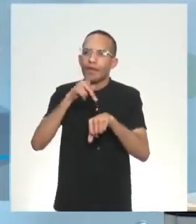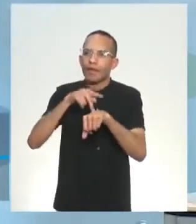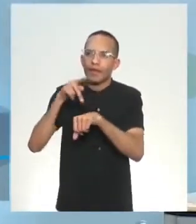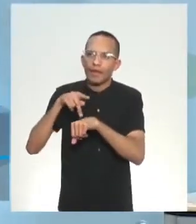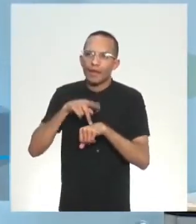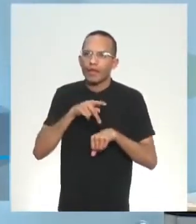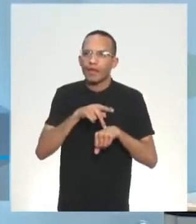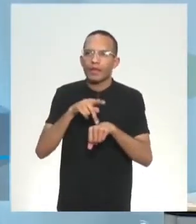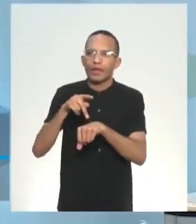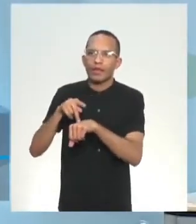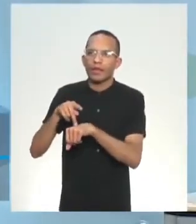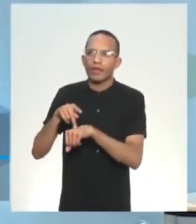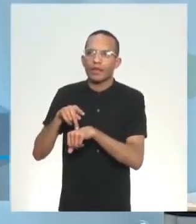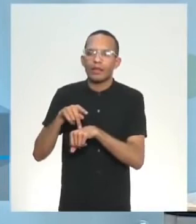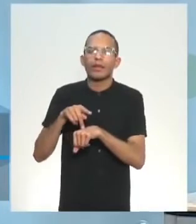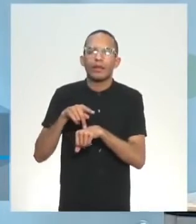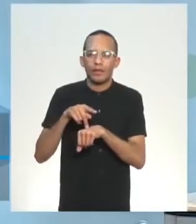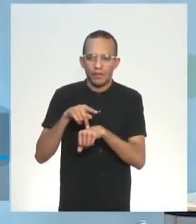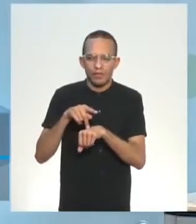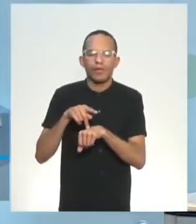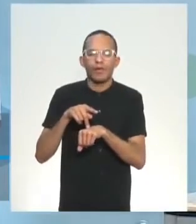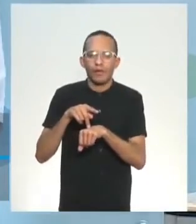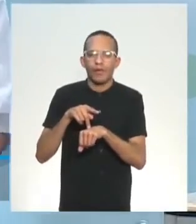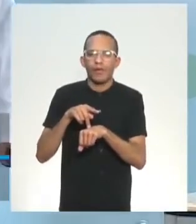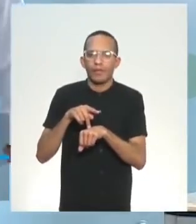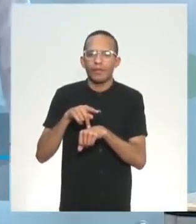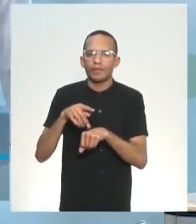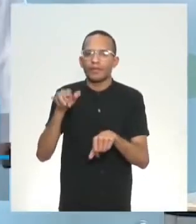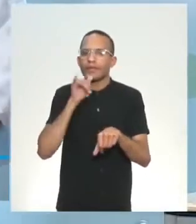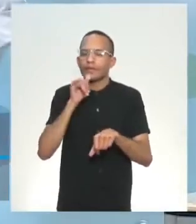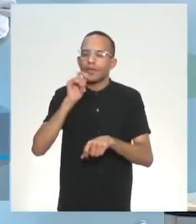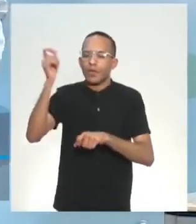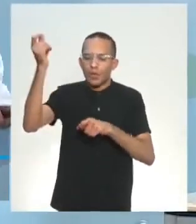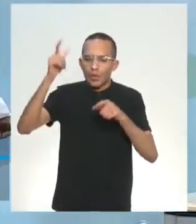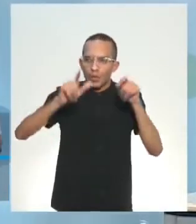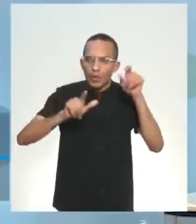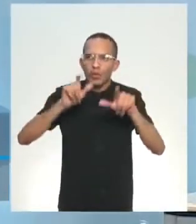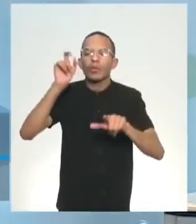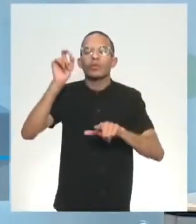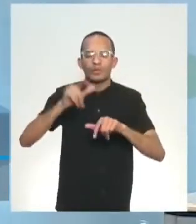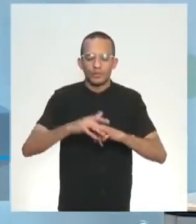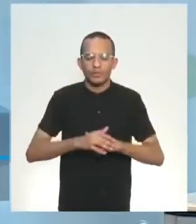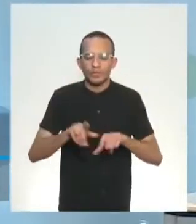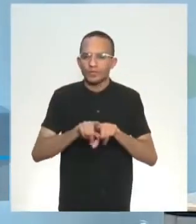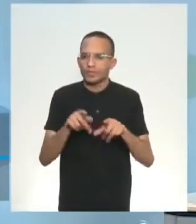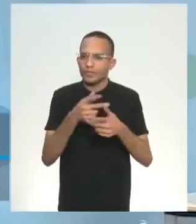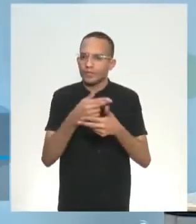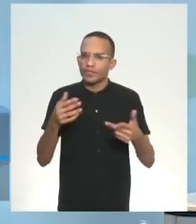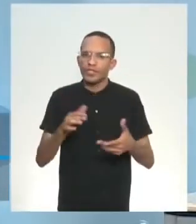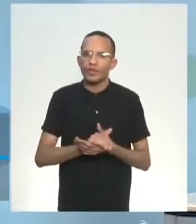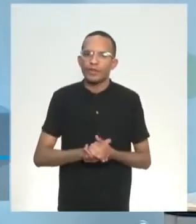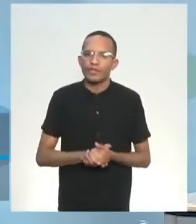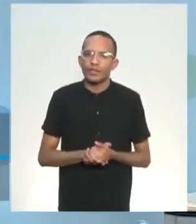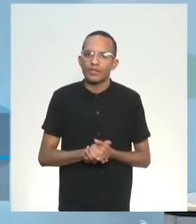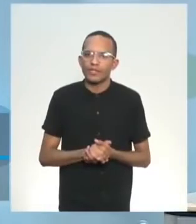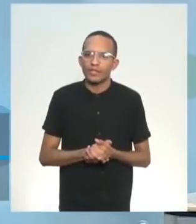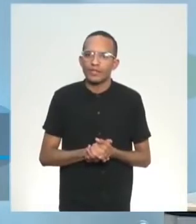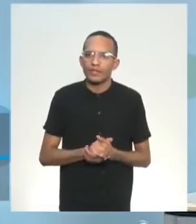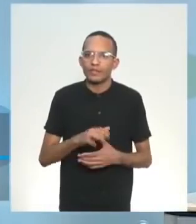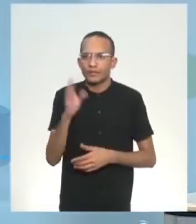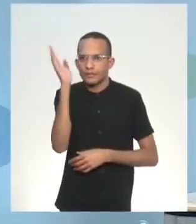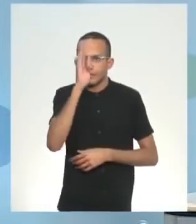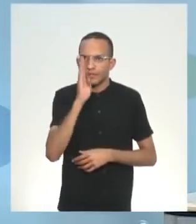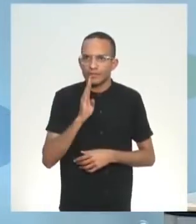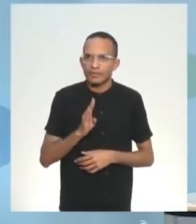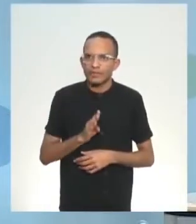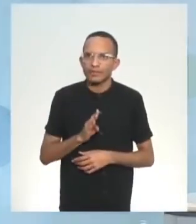né, água, etc. Vento, luz solar, né, incidência do solar e assim vai. Bom, no Brasil,